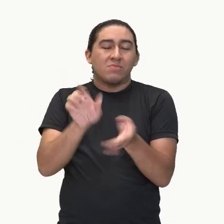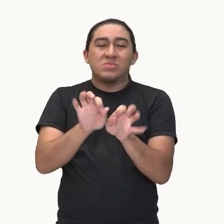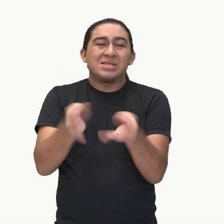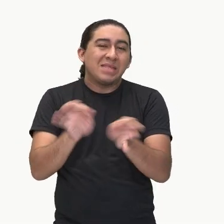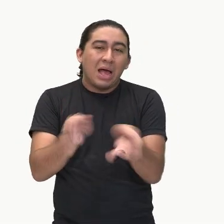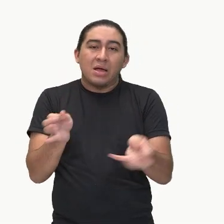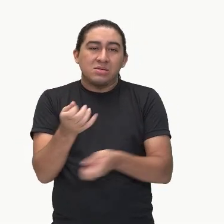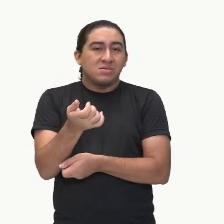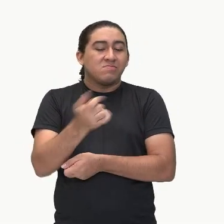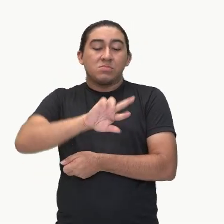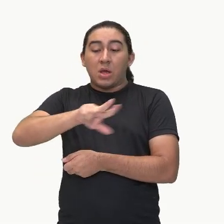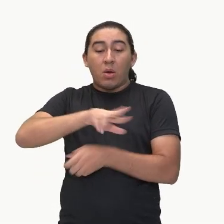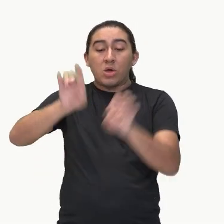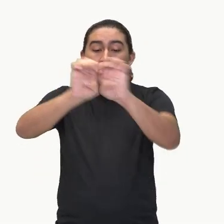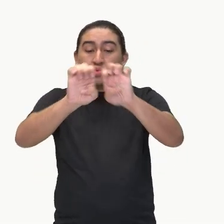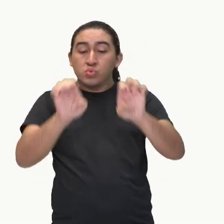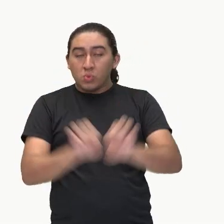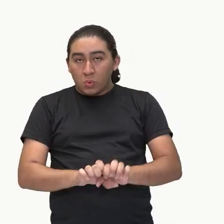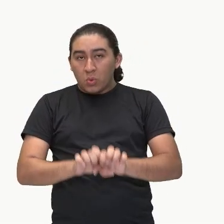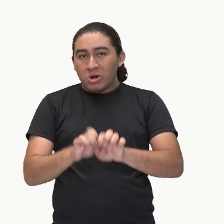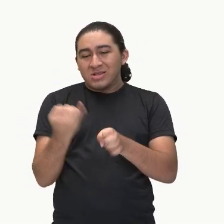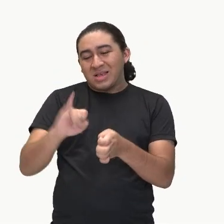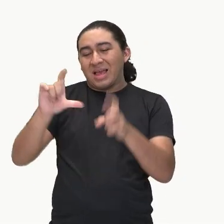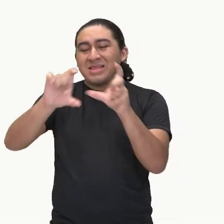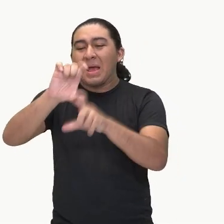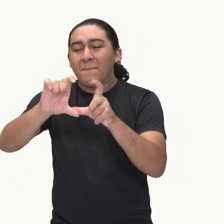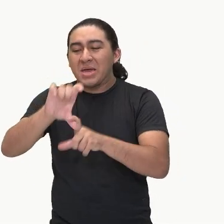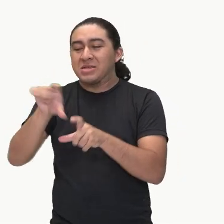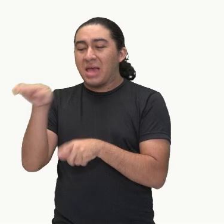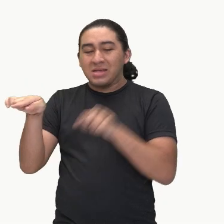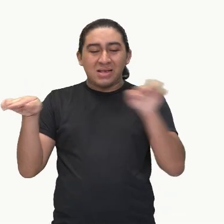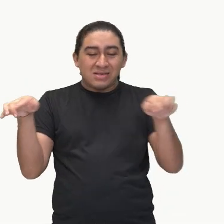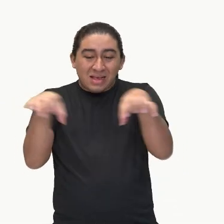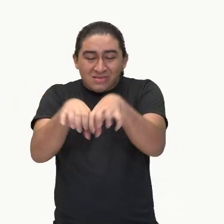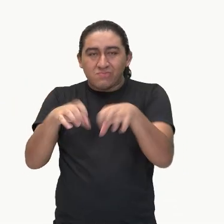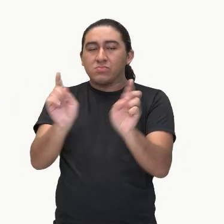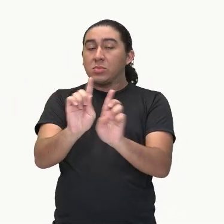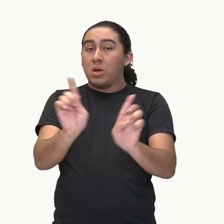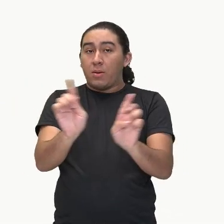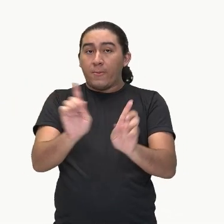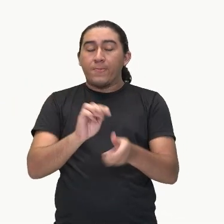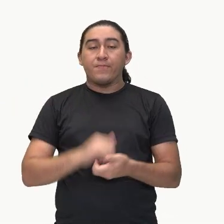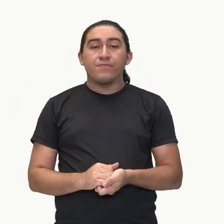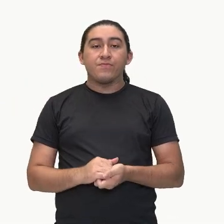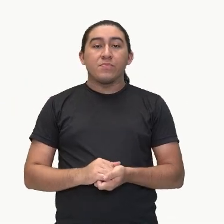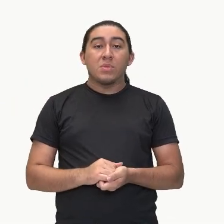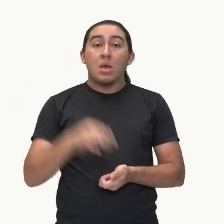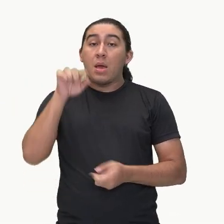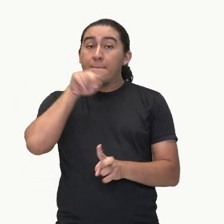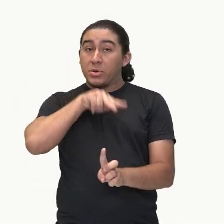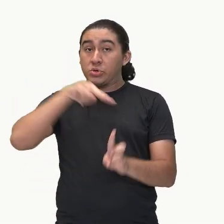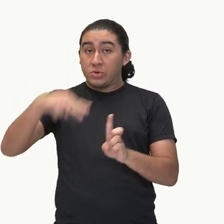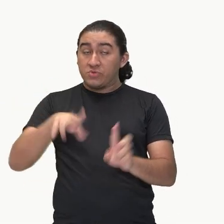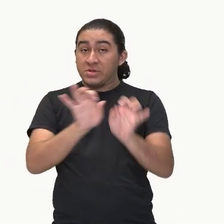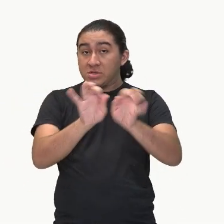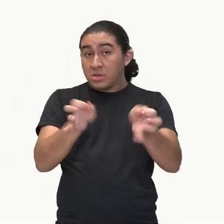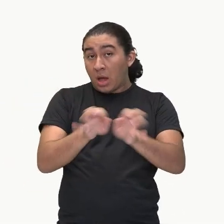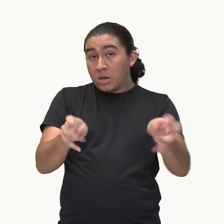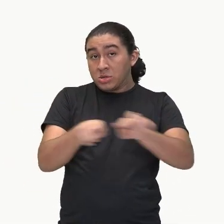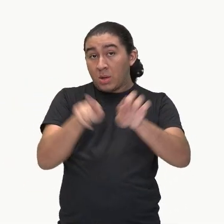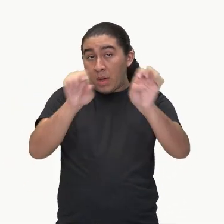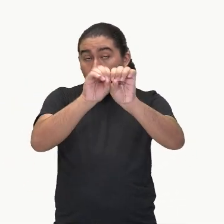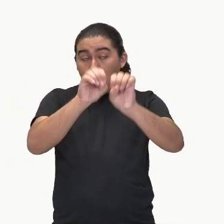relação estrutural no sentido de que uma depende da outra, não. Do ponto de vista sintático, do ponto de vista da organização